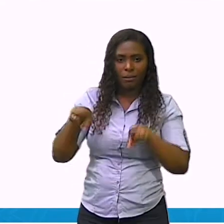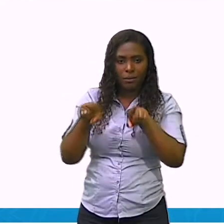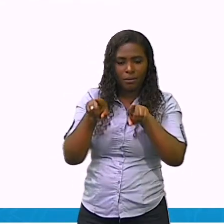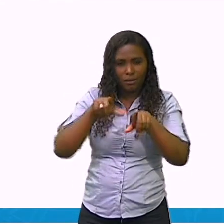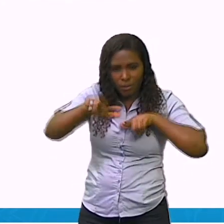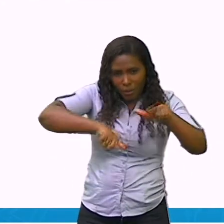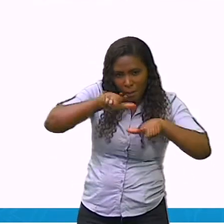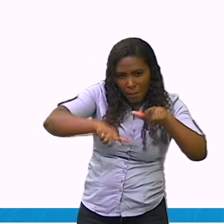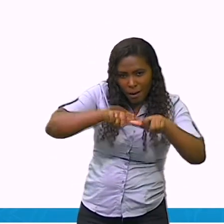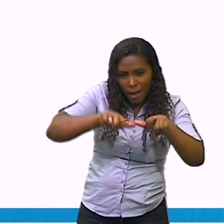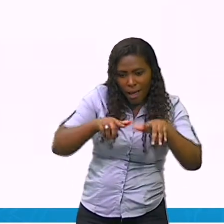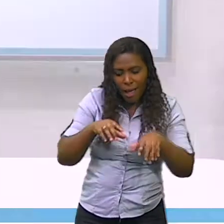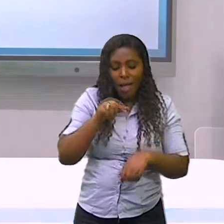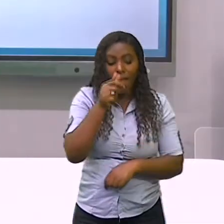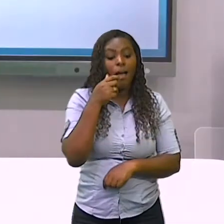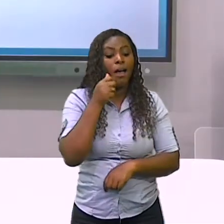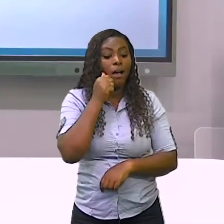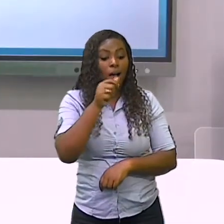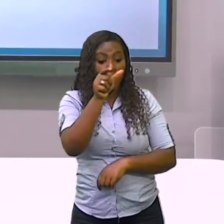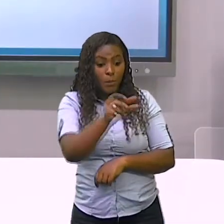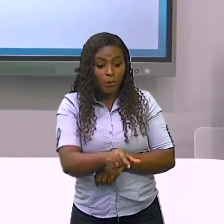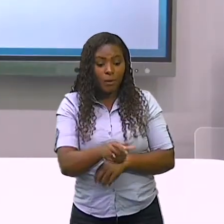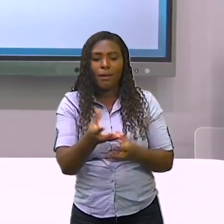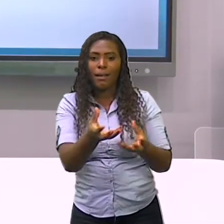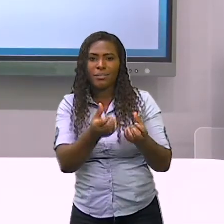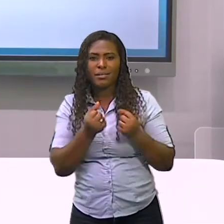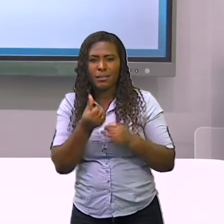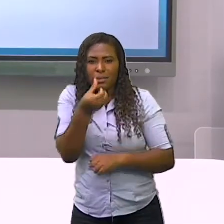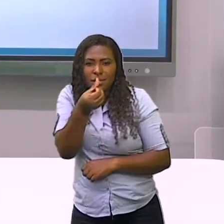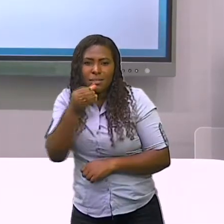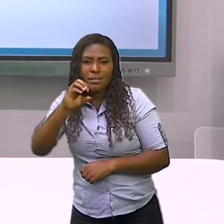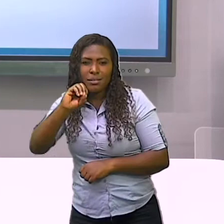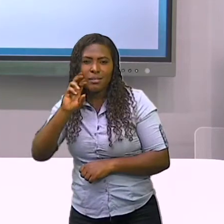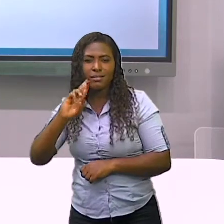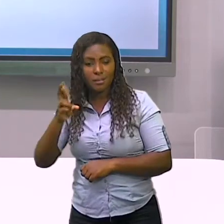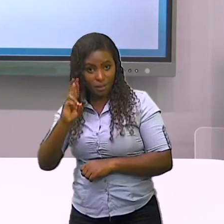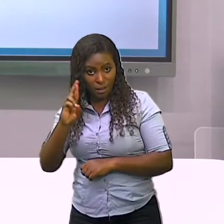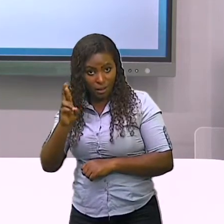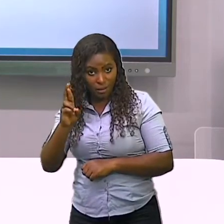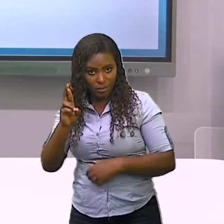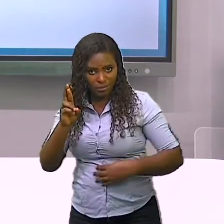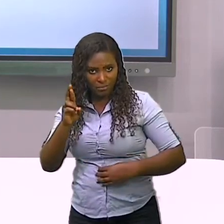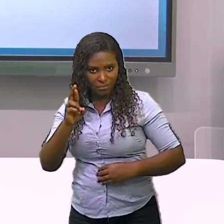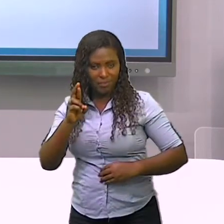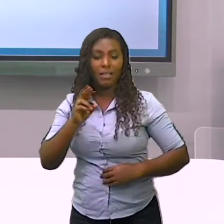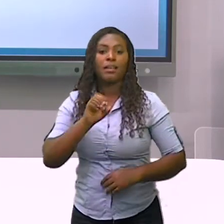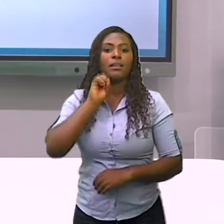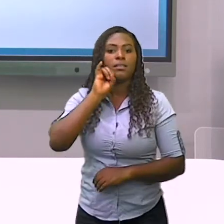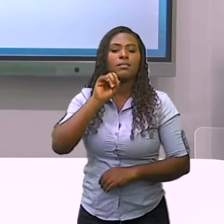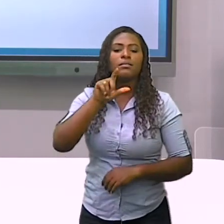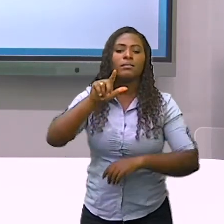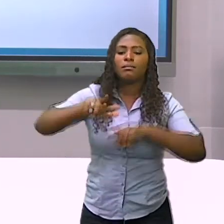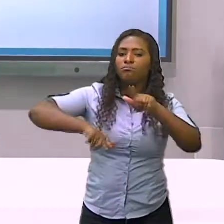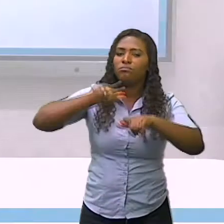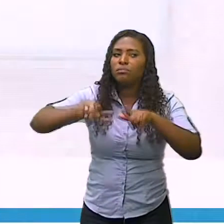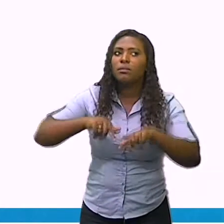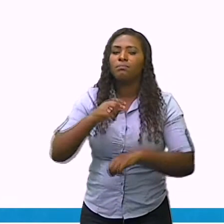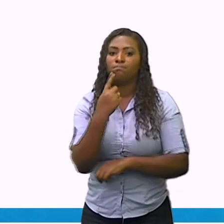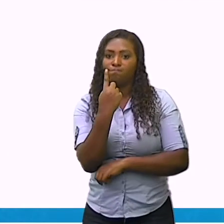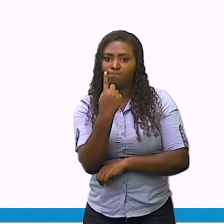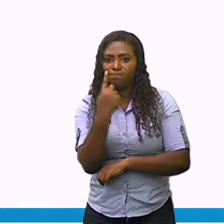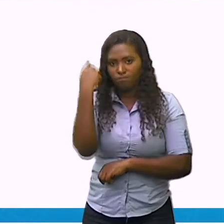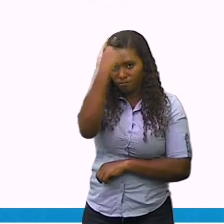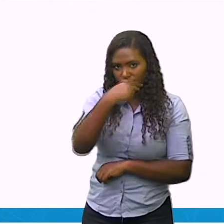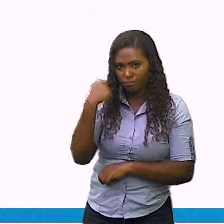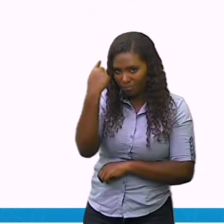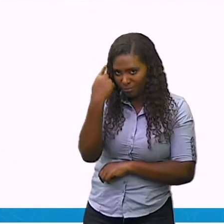horas trabalhadas. Então, ela recebe quanto? R$60 por hora. Então, nós temos 1